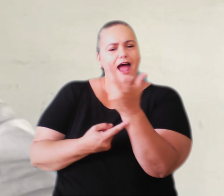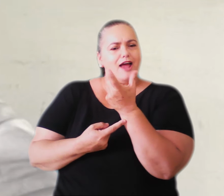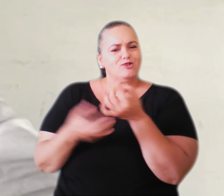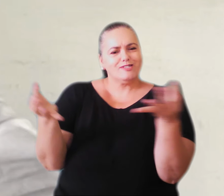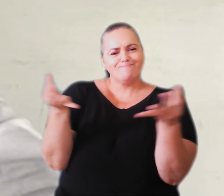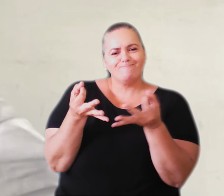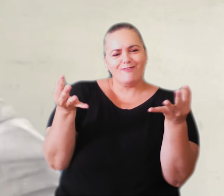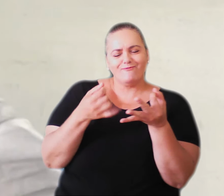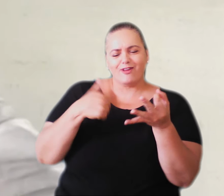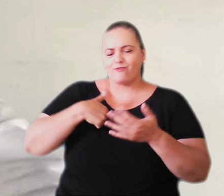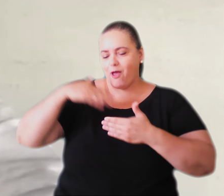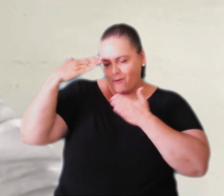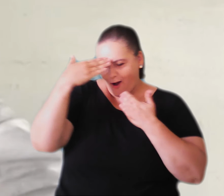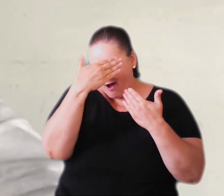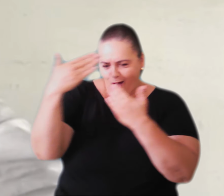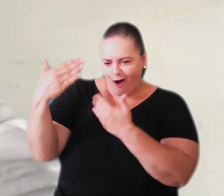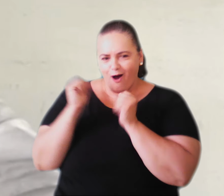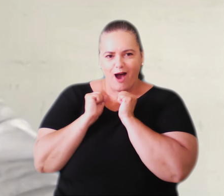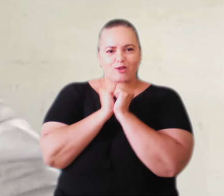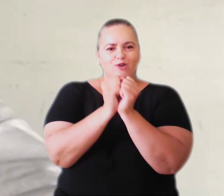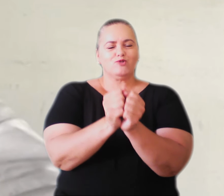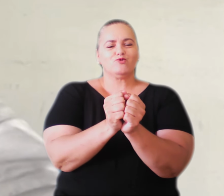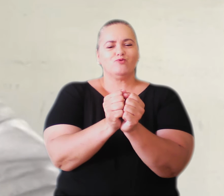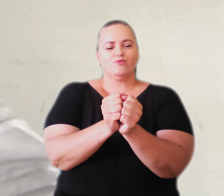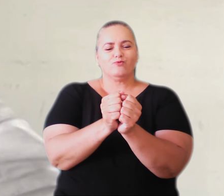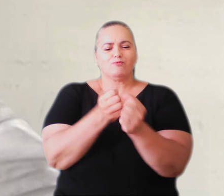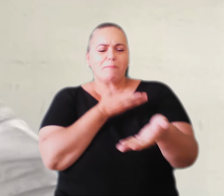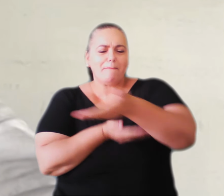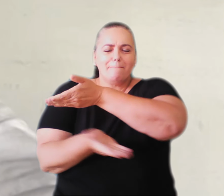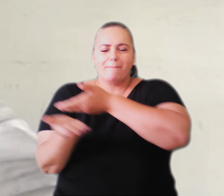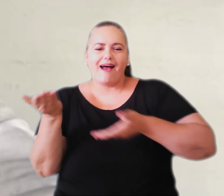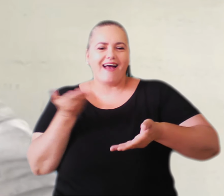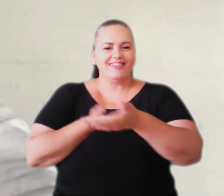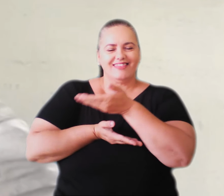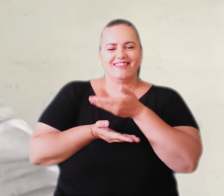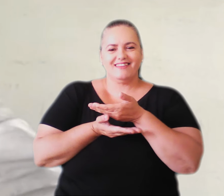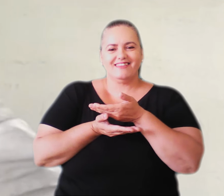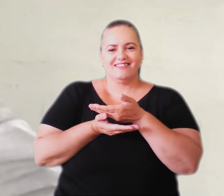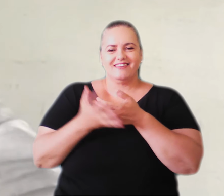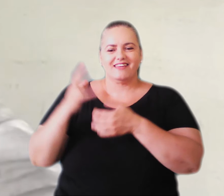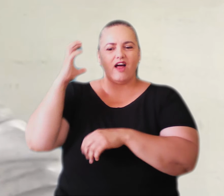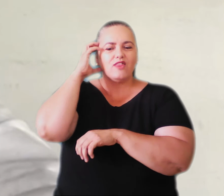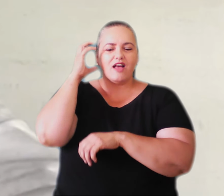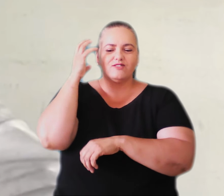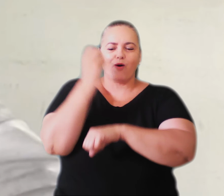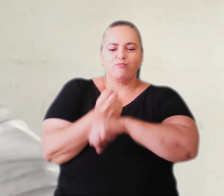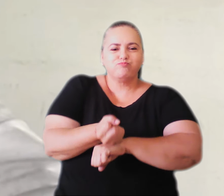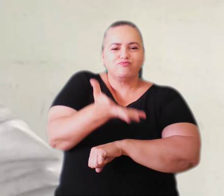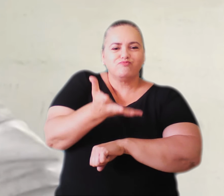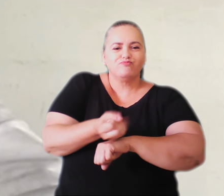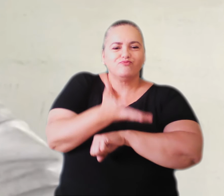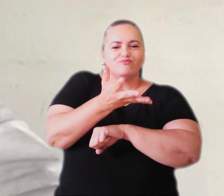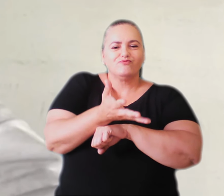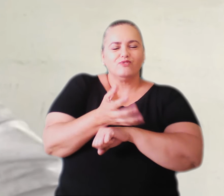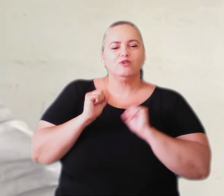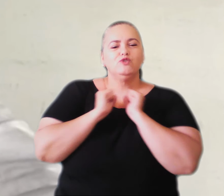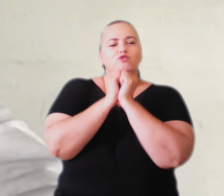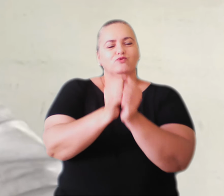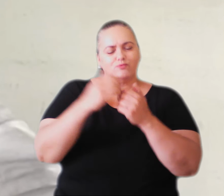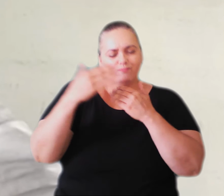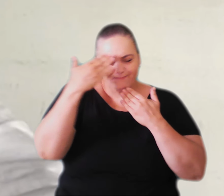honra estar ao lado de vocês para essa parceria, nessa gravação ou nesse registro que vocês querem fazer aí conosco. Uma